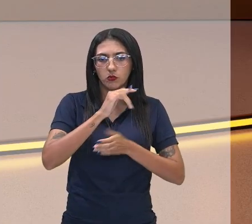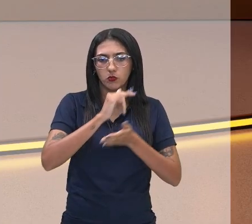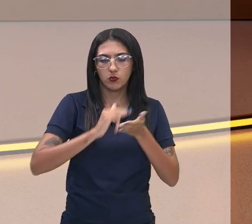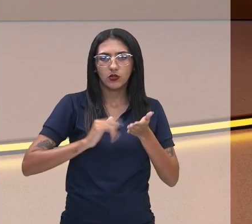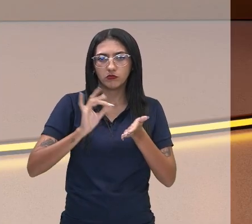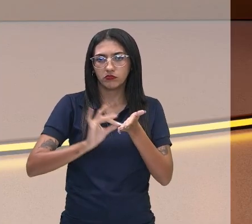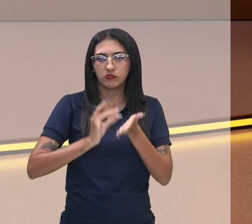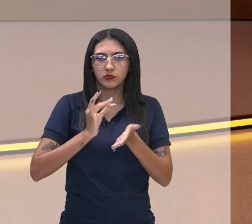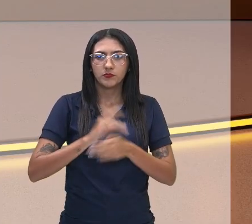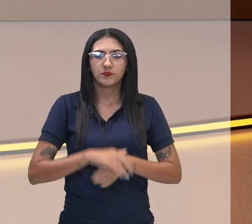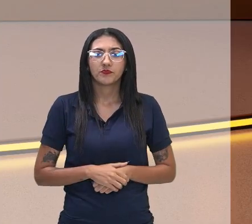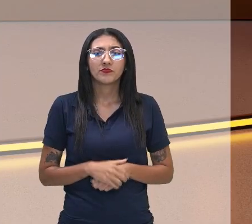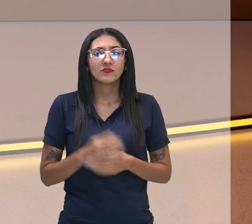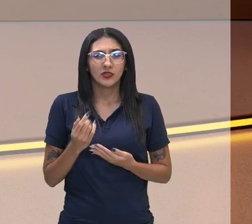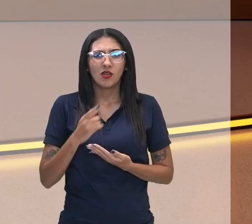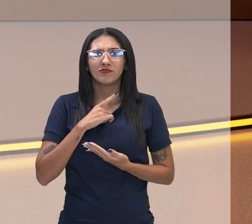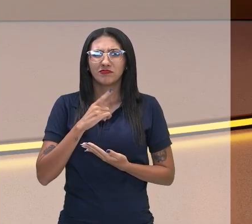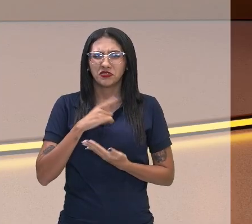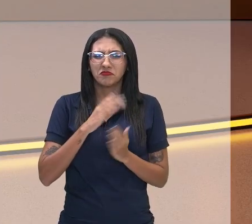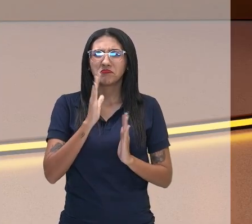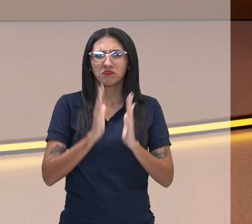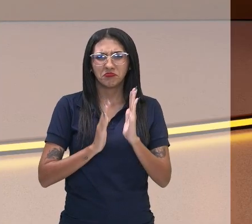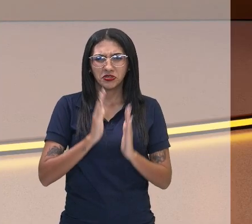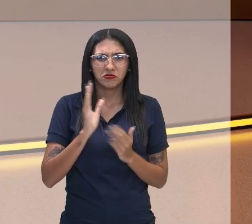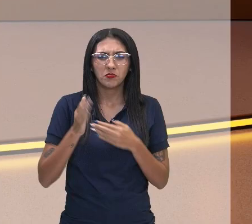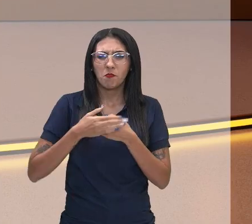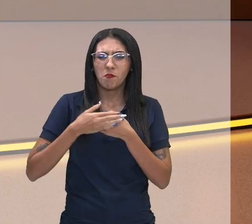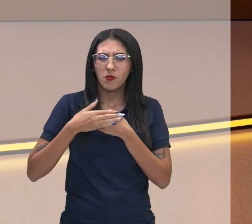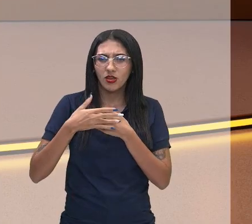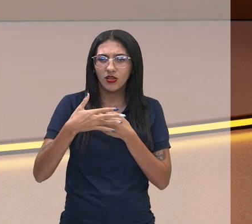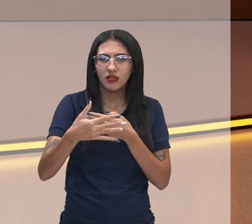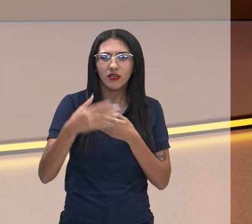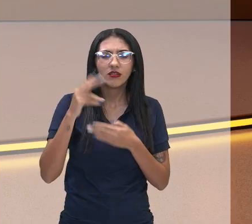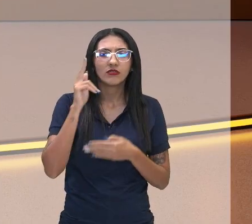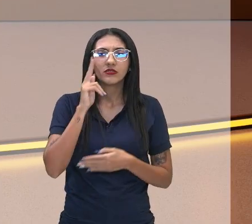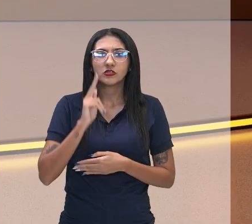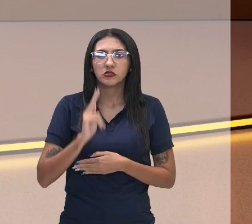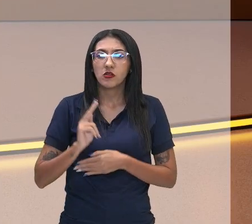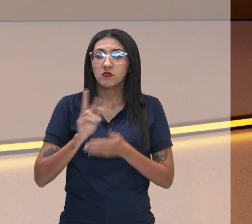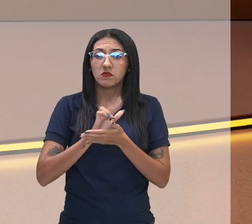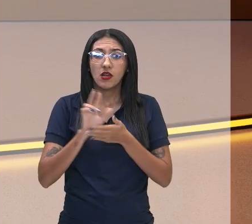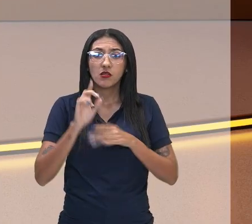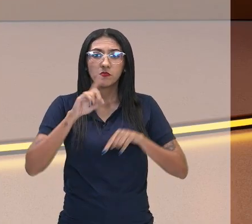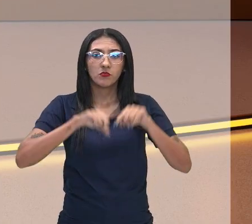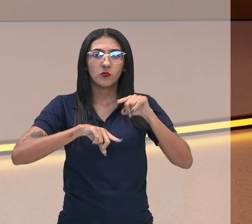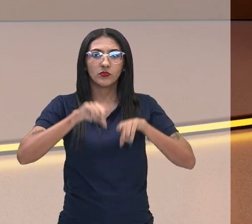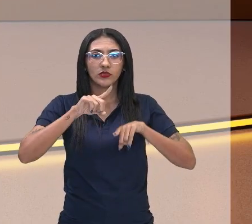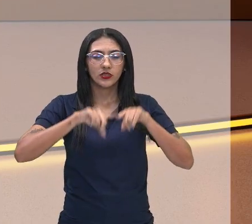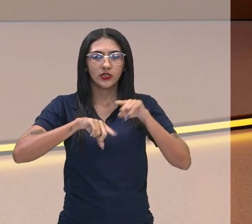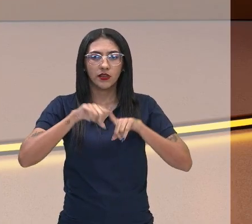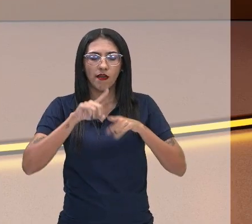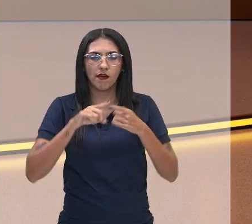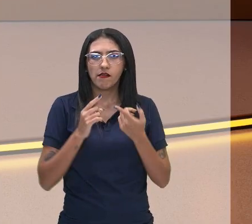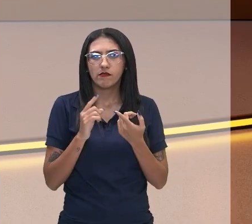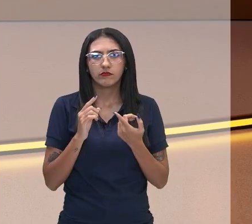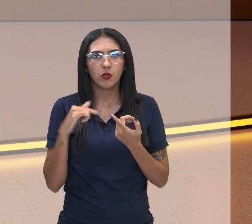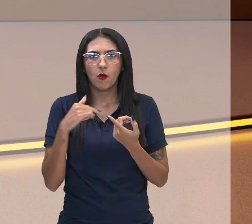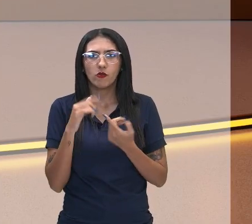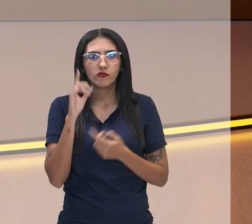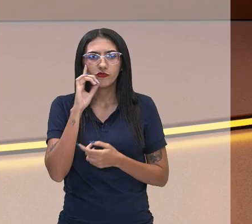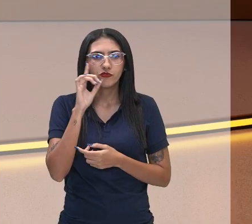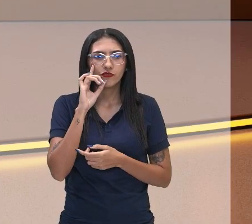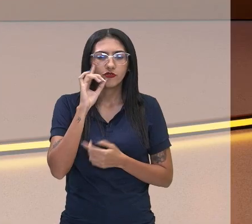por um bom período da história, os objetos do dia a dia não